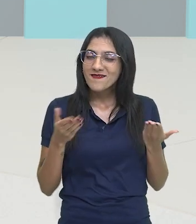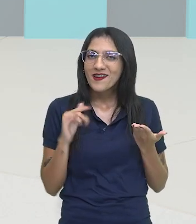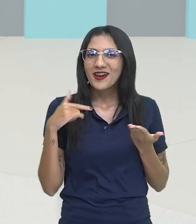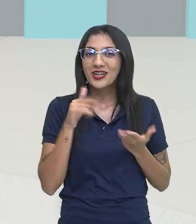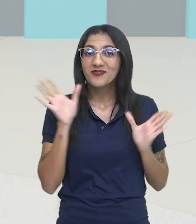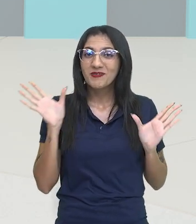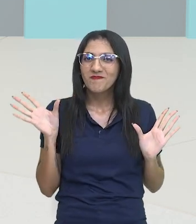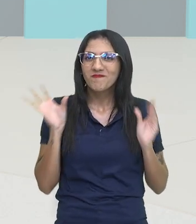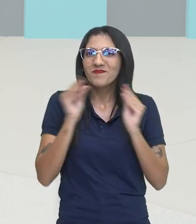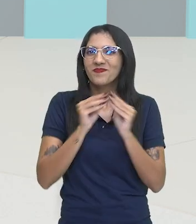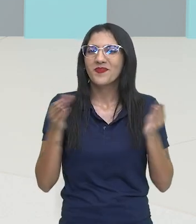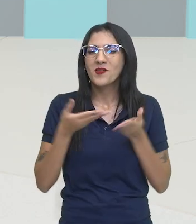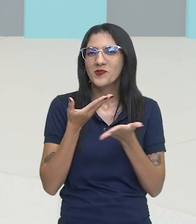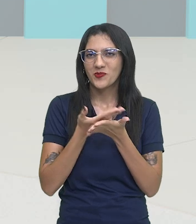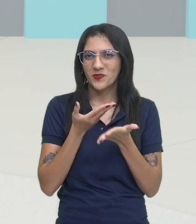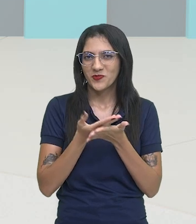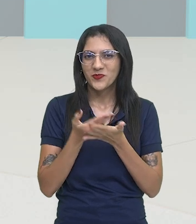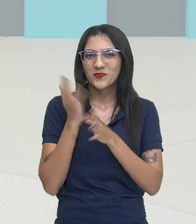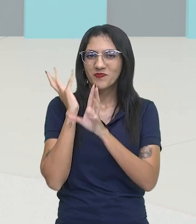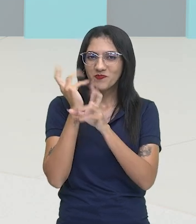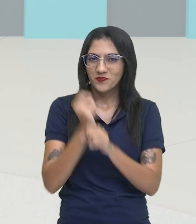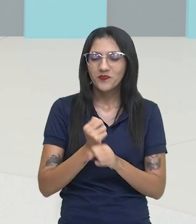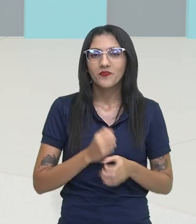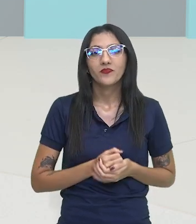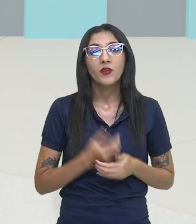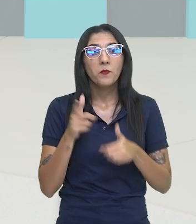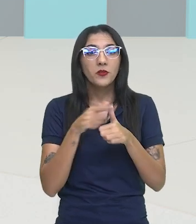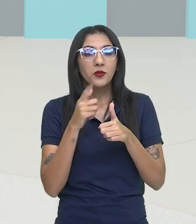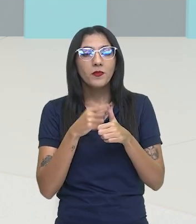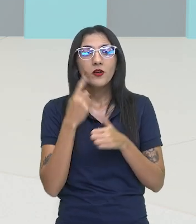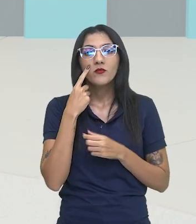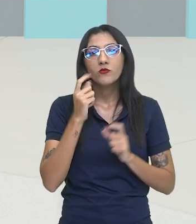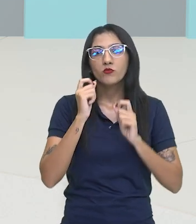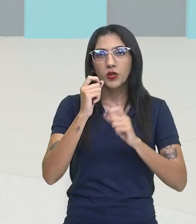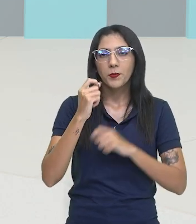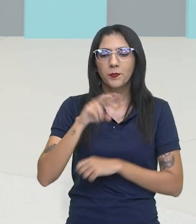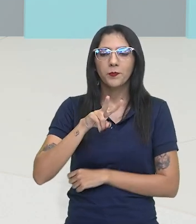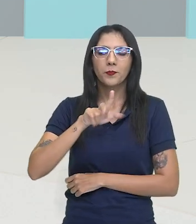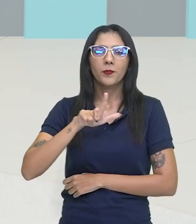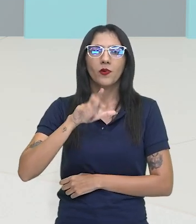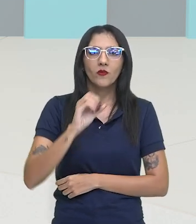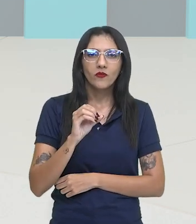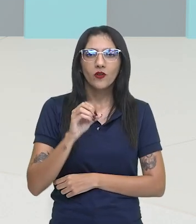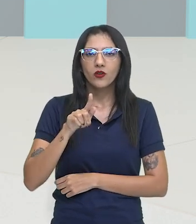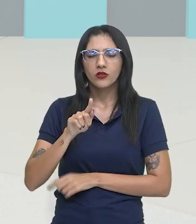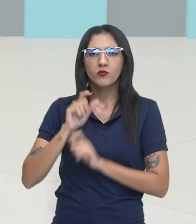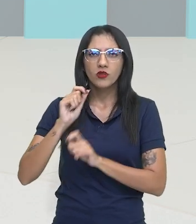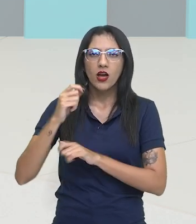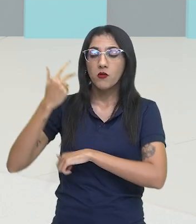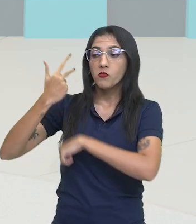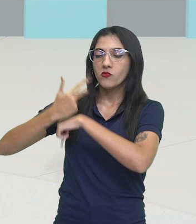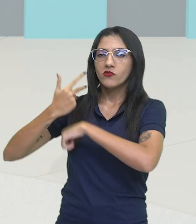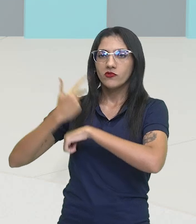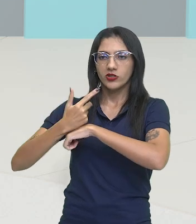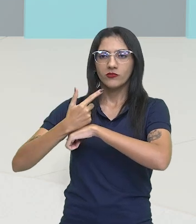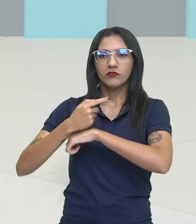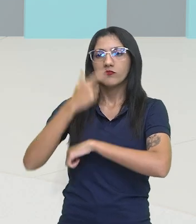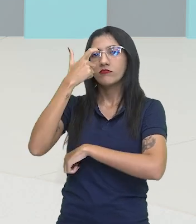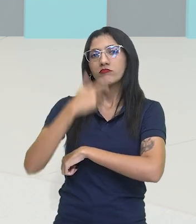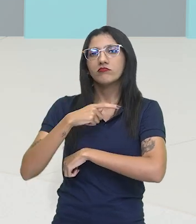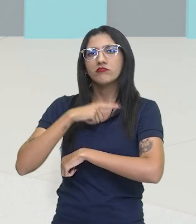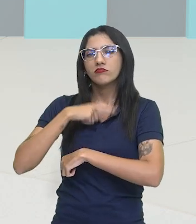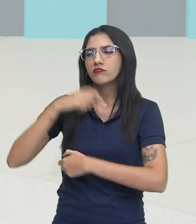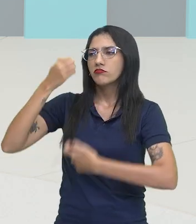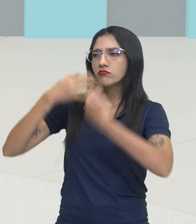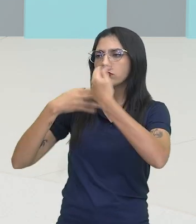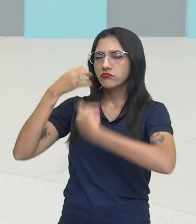vimos nesta aula, tá? Primeiro a gente viu o conceito de vlog. Vlog é o quê? Um vídeo em que eu faço a produção